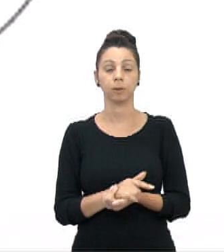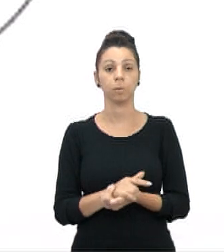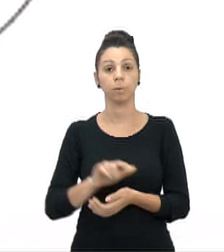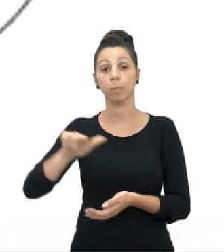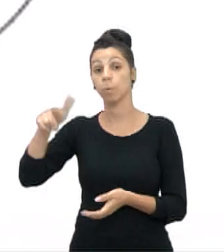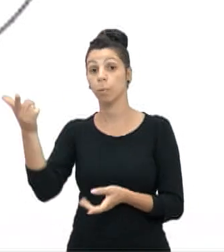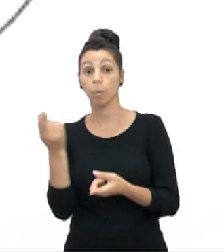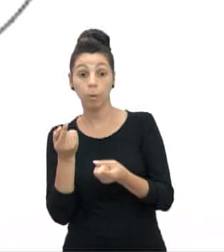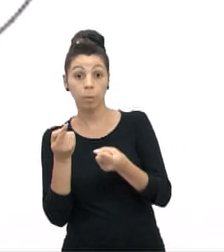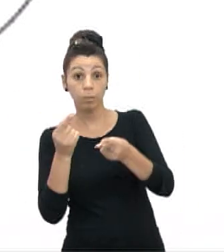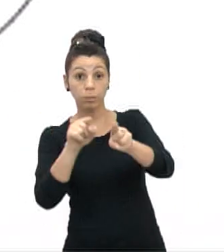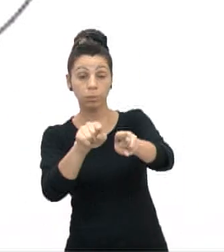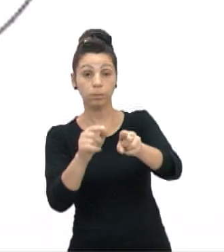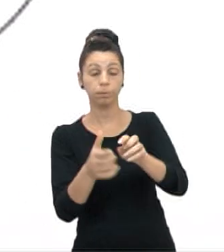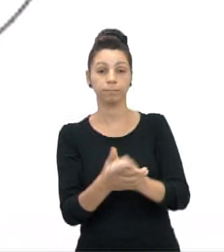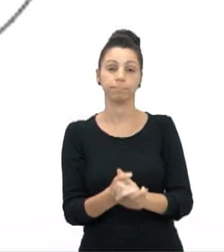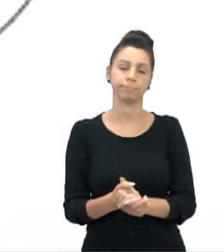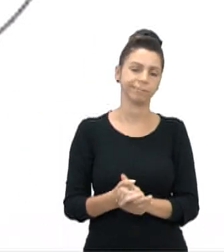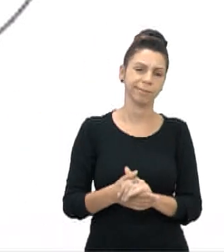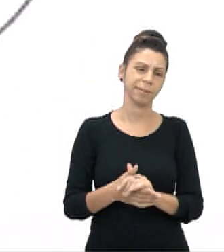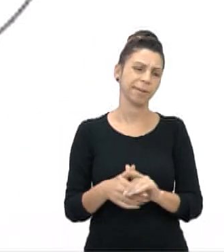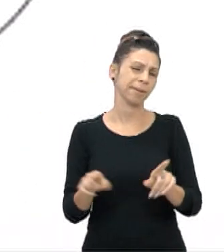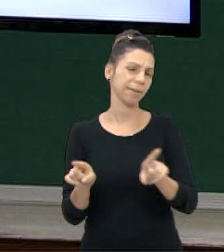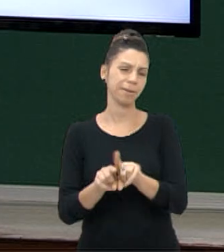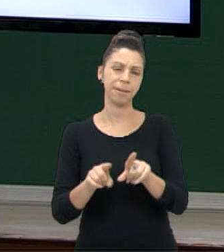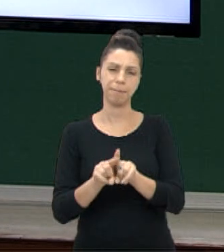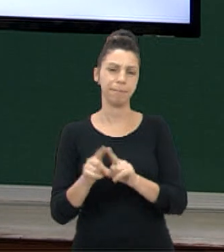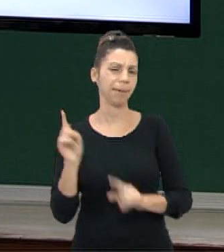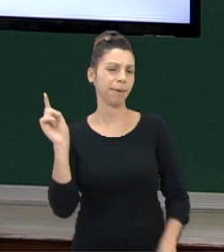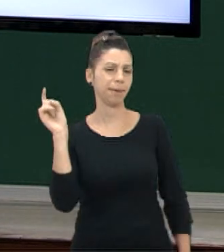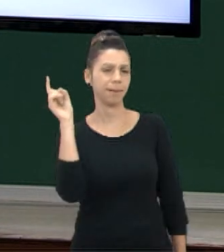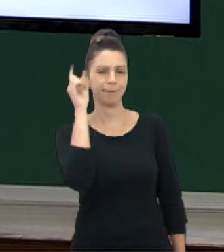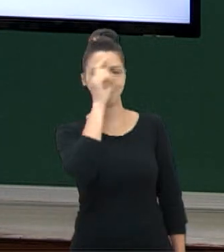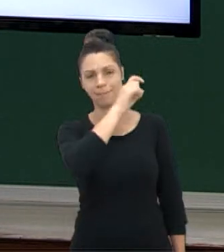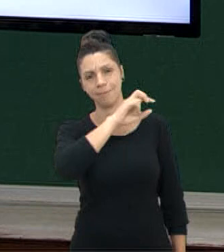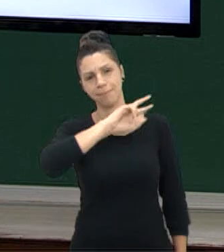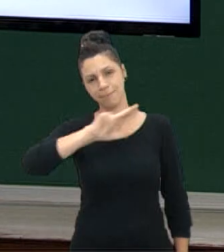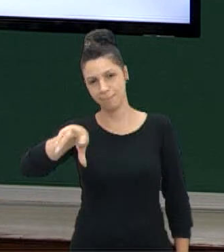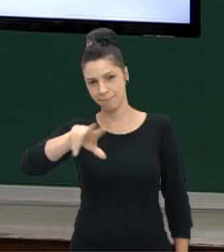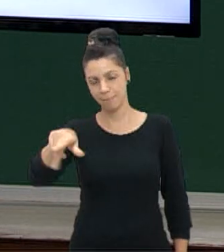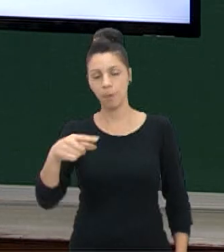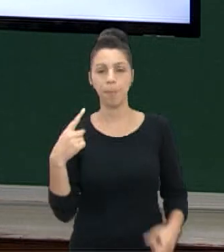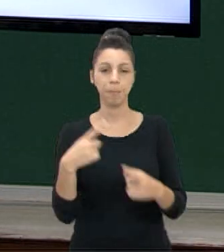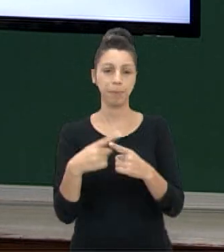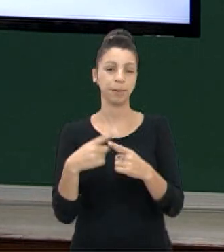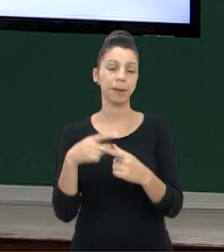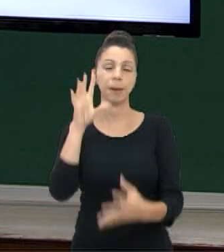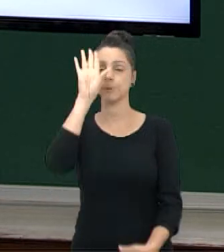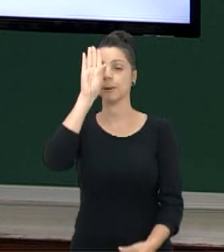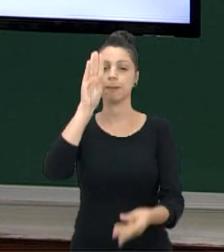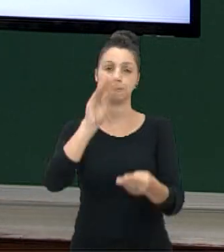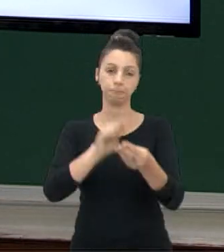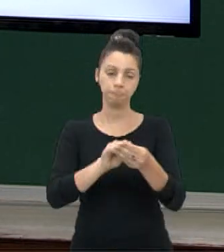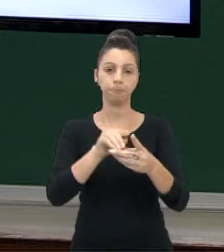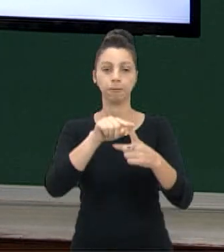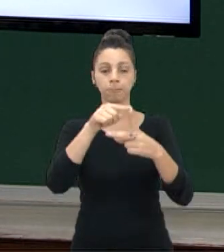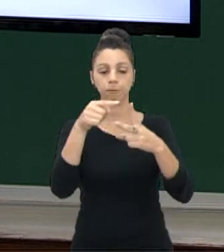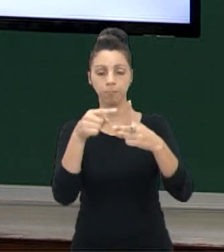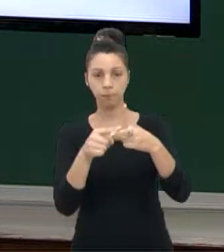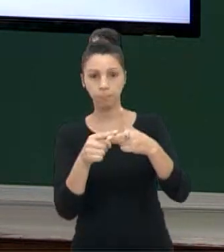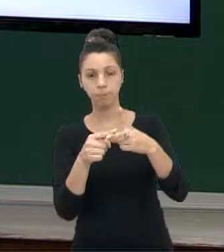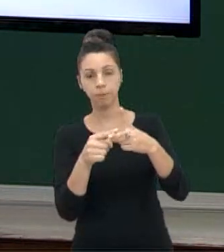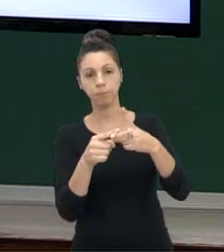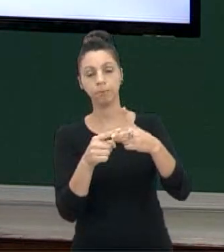desafio, que não é tão difícil assim, porque a gente já entendeu o que é um ângulo inscrito e um